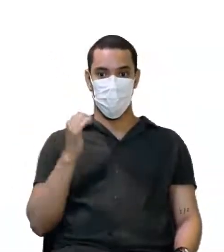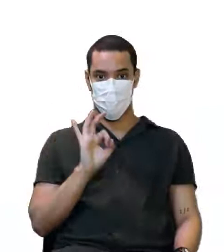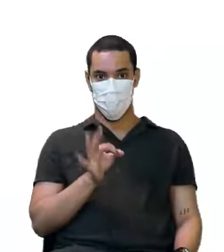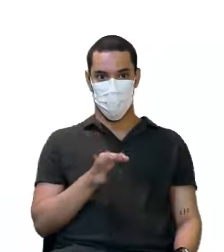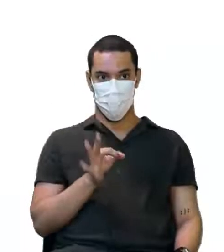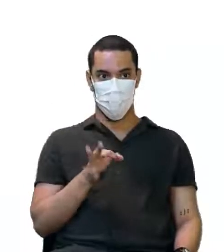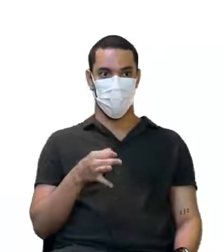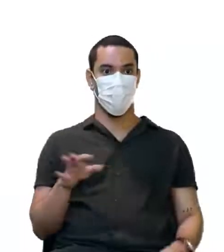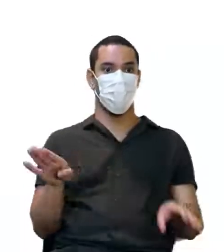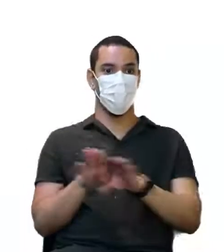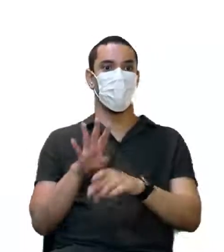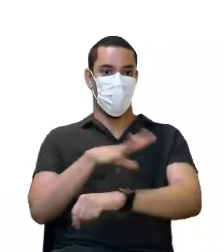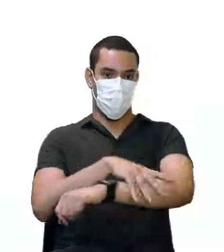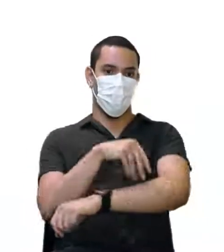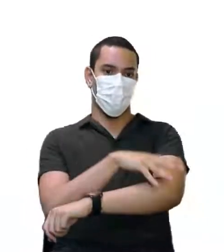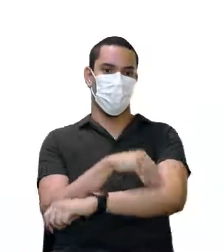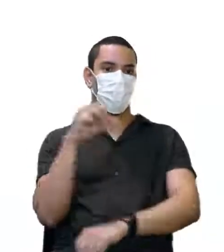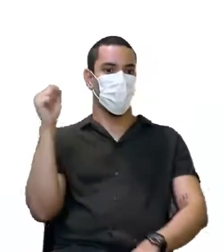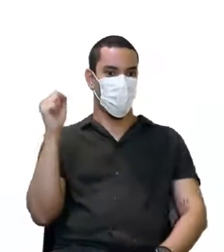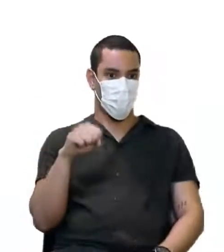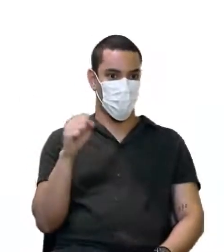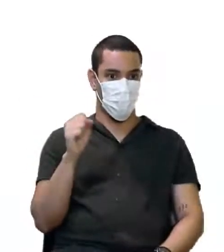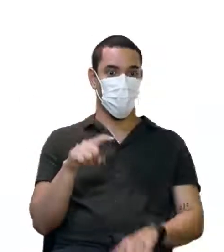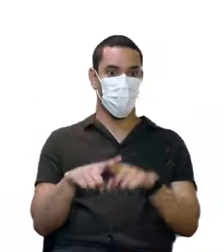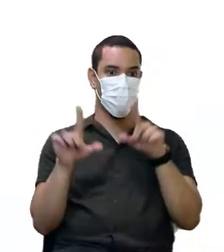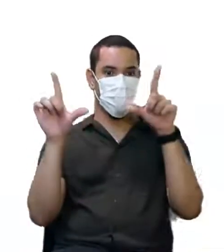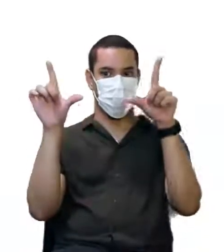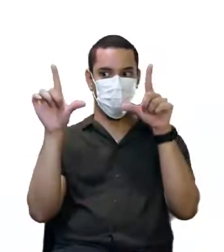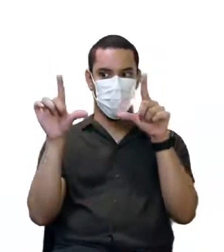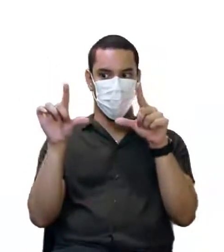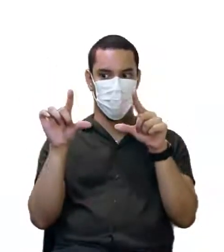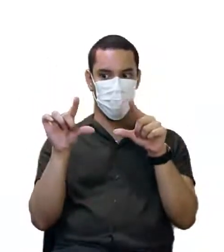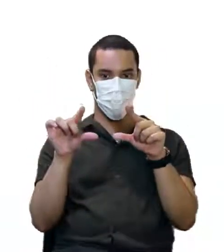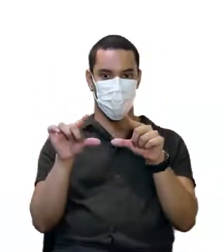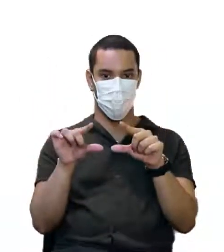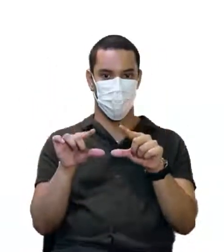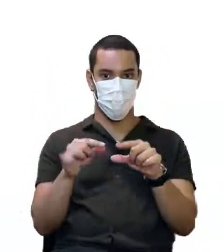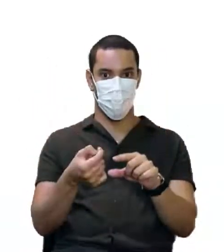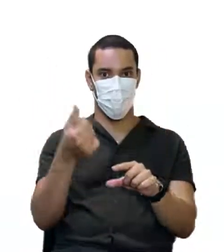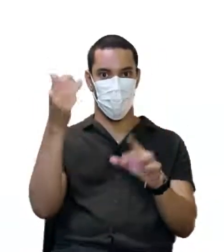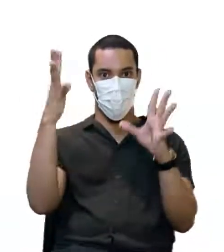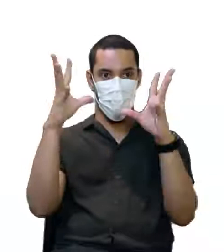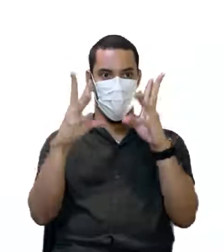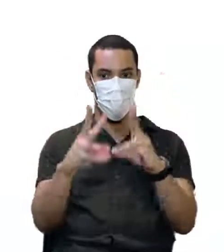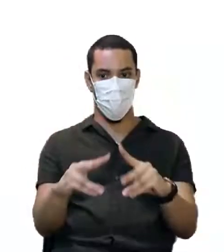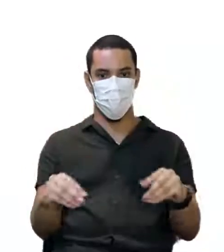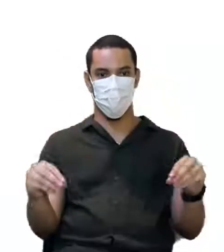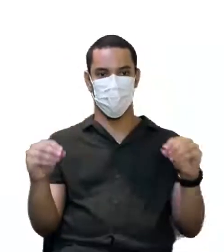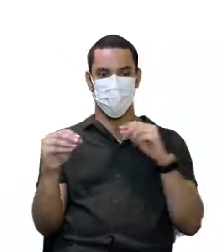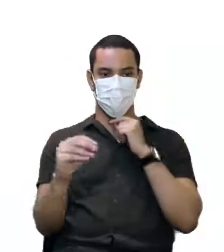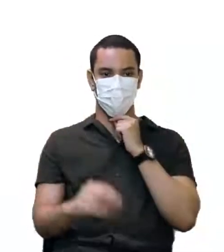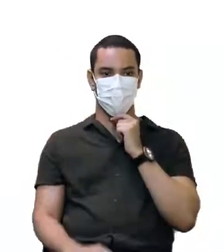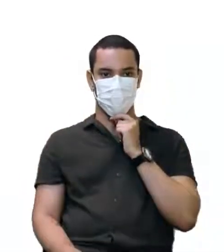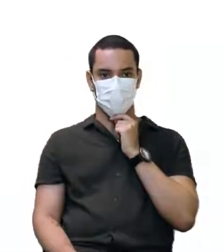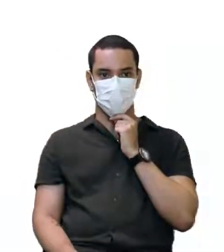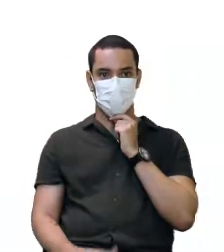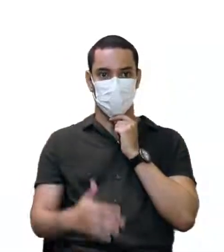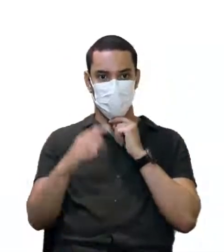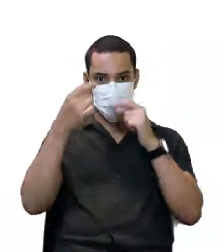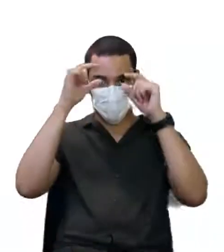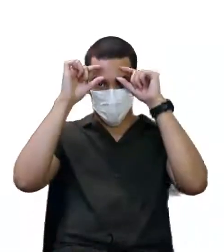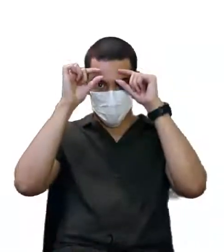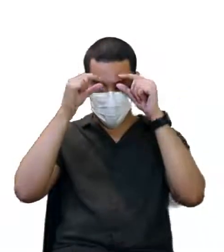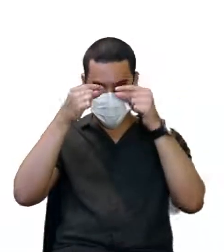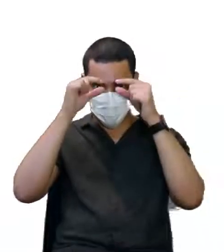A presença ainda de pelos? Sim, mas eles vão regredindo gradativamente, tá bom? A protuberância na testa,